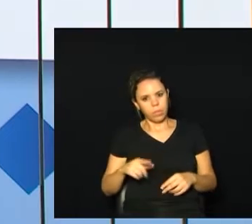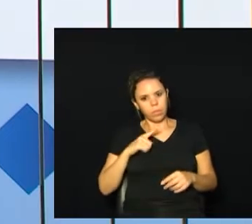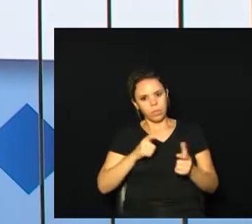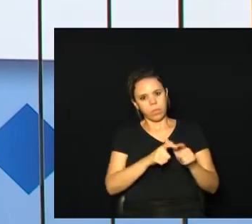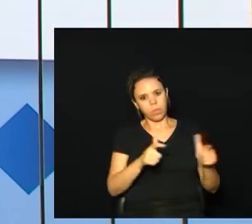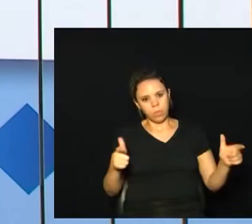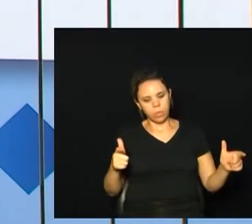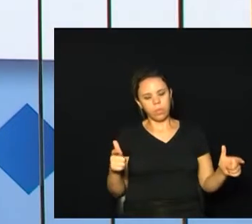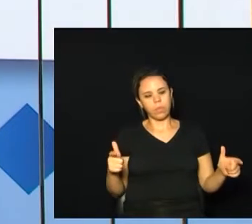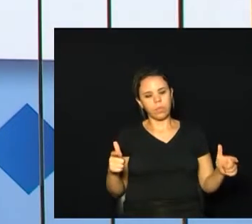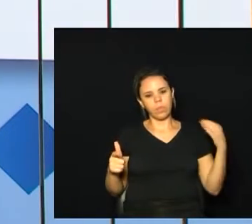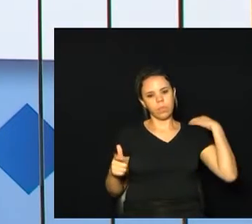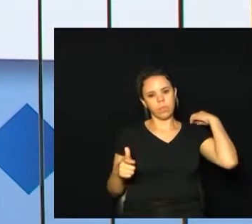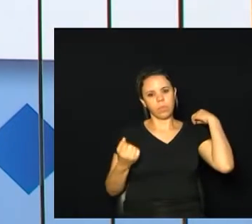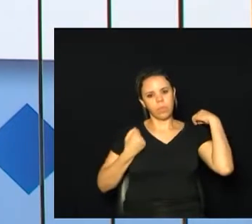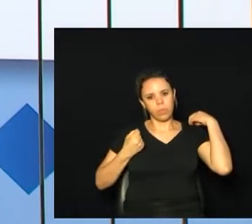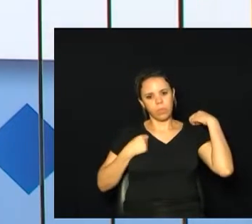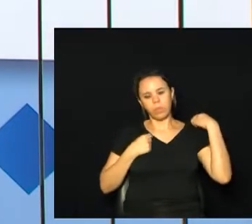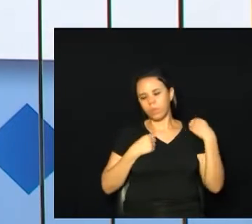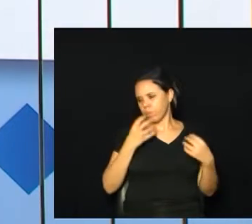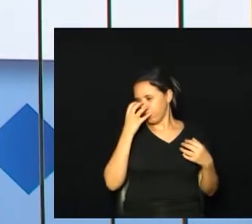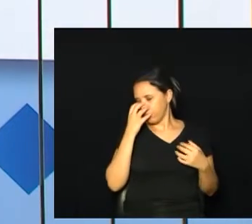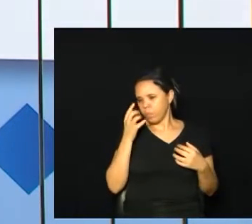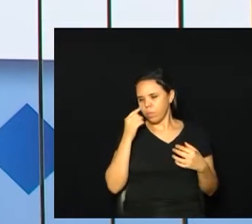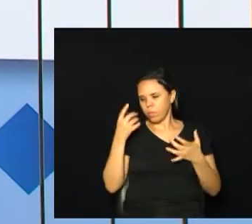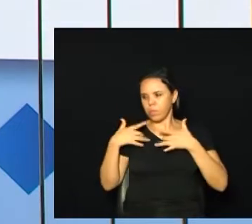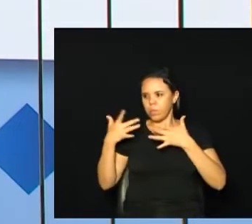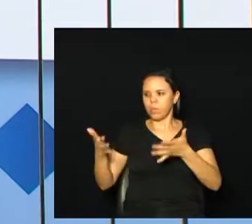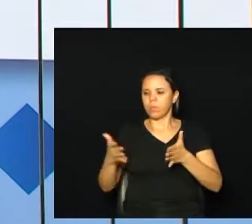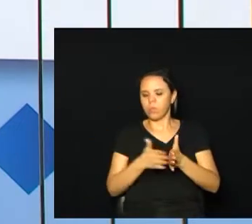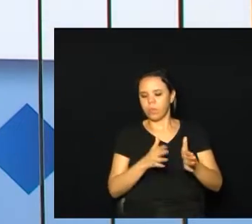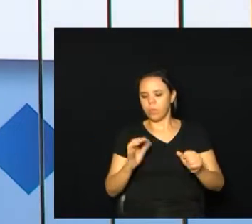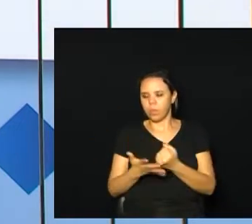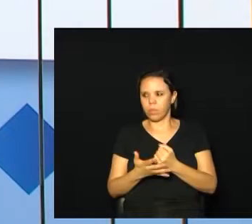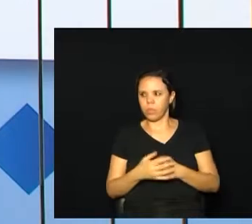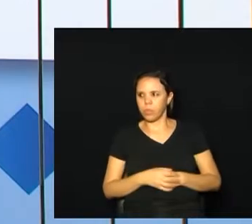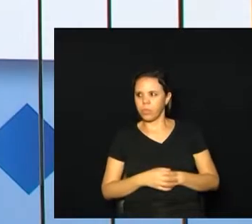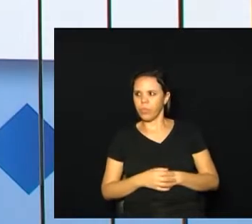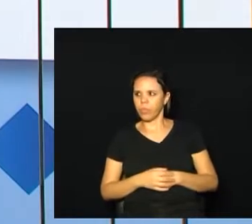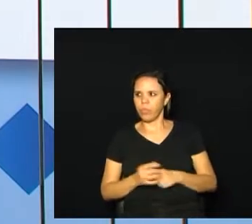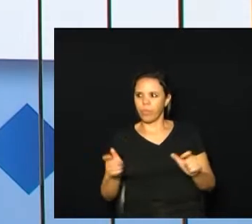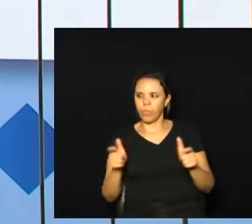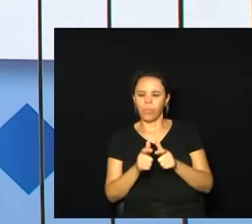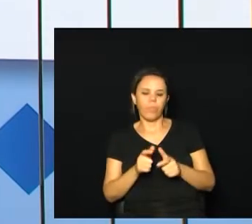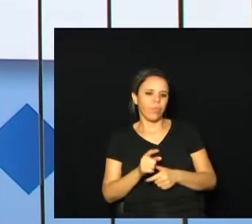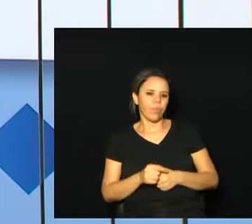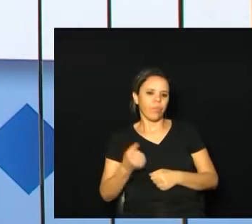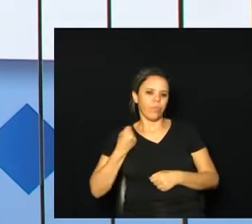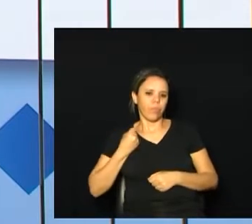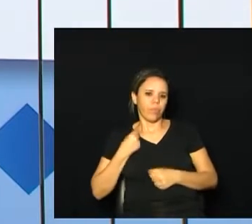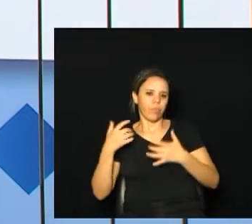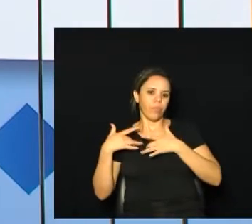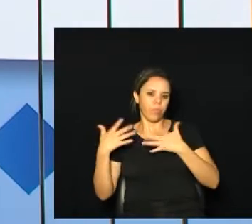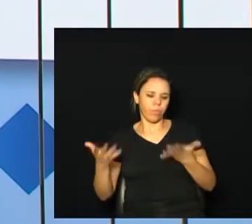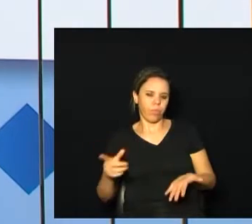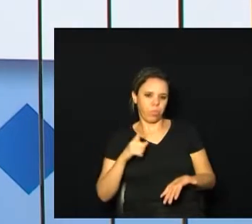aumento significativo no número de animais abandonados durante a pandemia e a redução drástica no número de adoções.